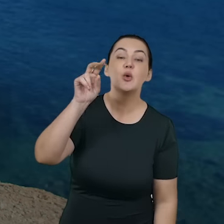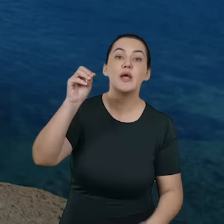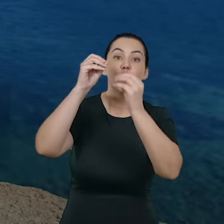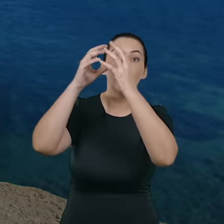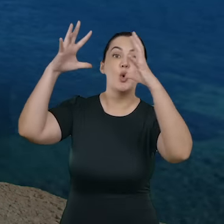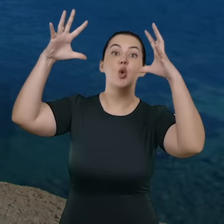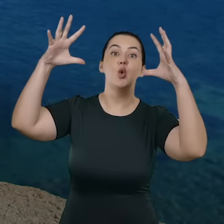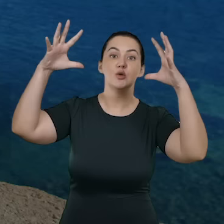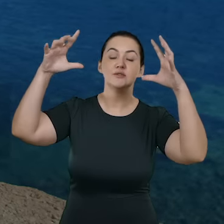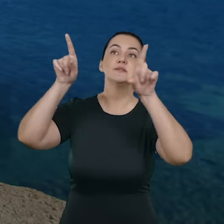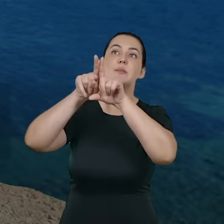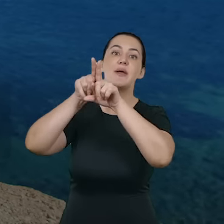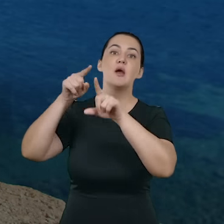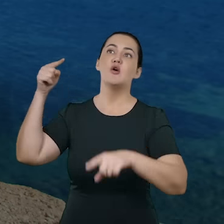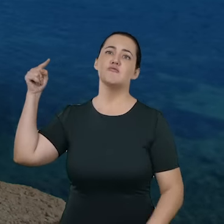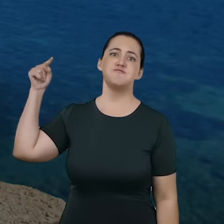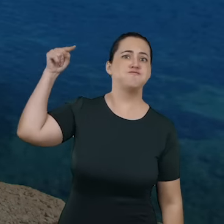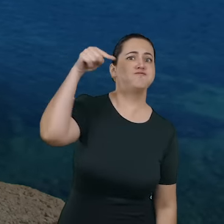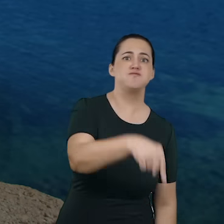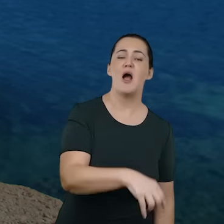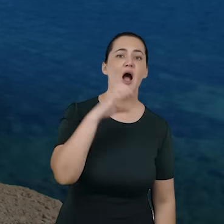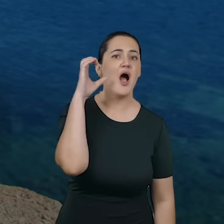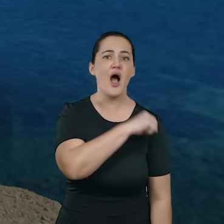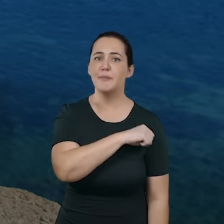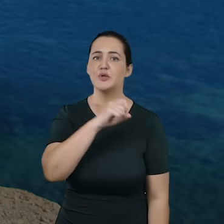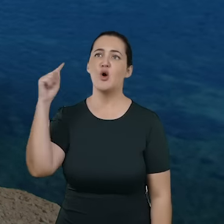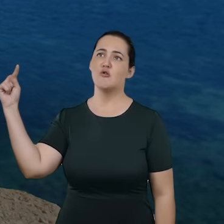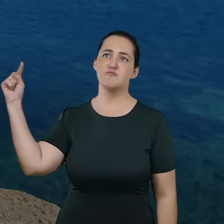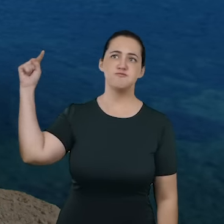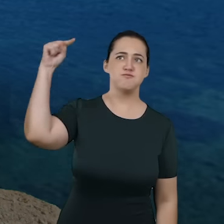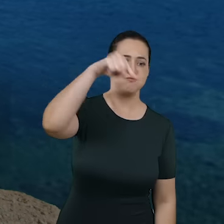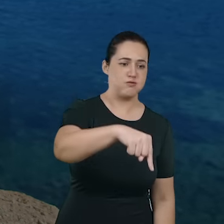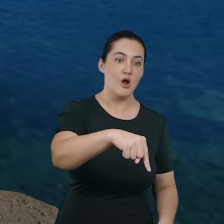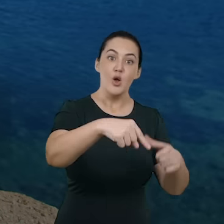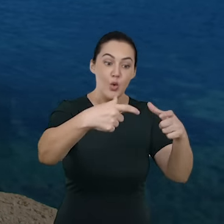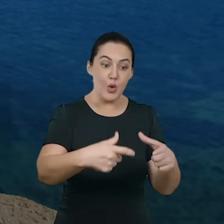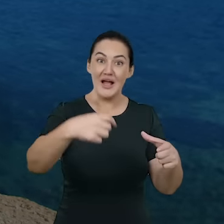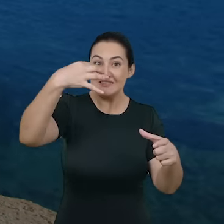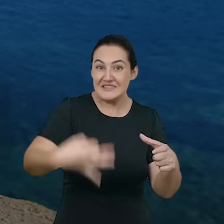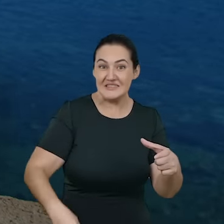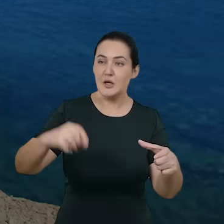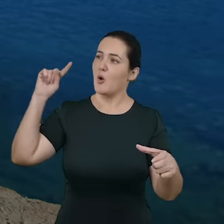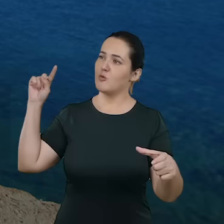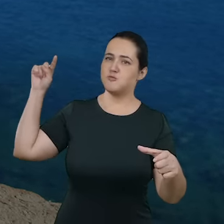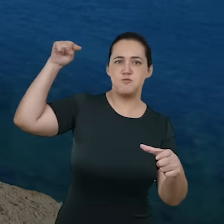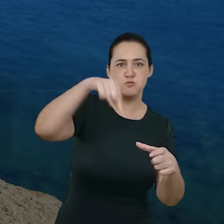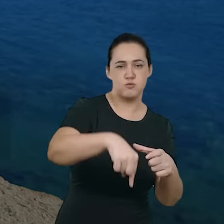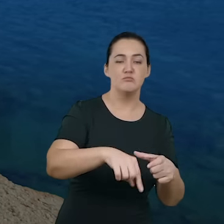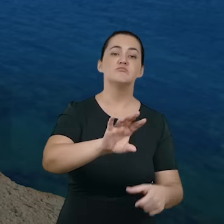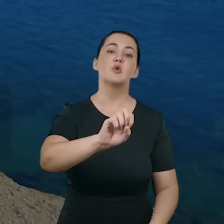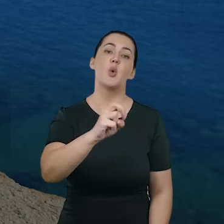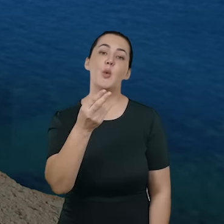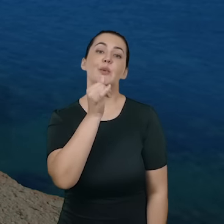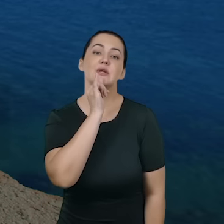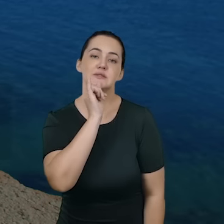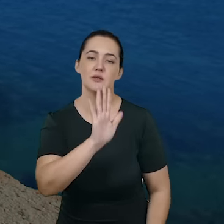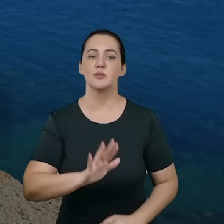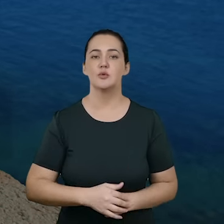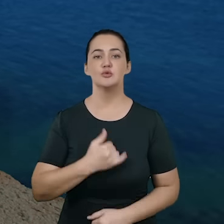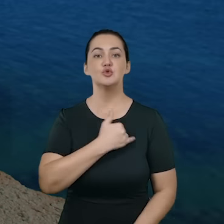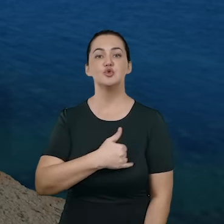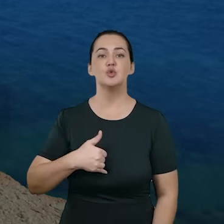céu. E também um objeto que acaba atingindo precisamente o seu ponto. Então ele usaria um míssil. Outro exemplo,